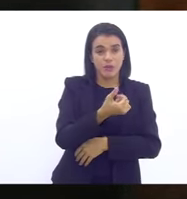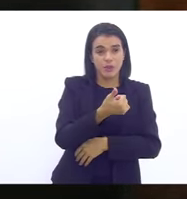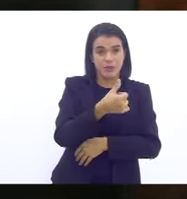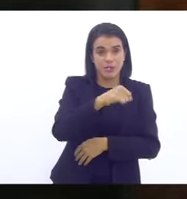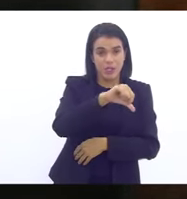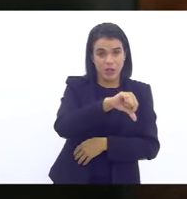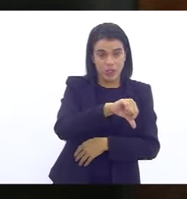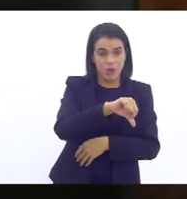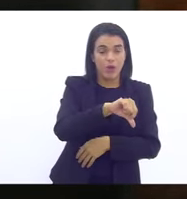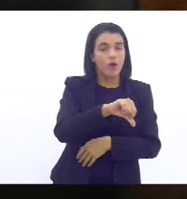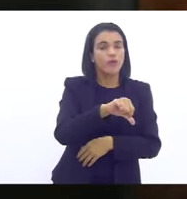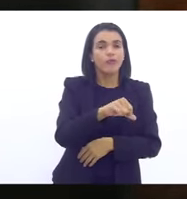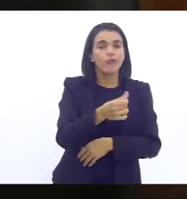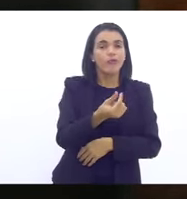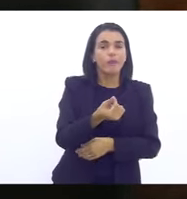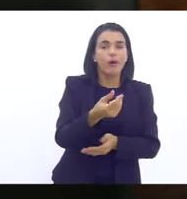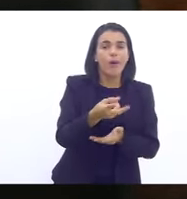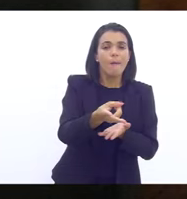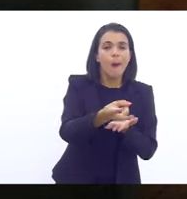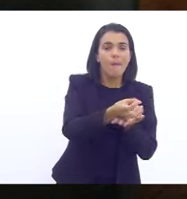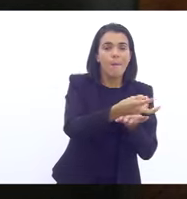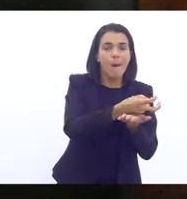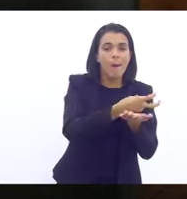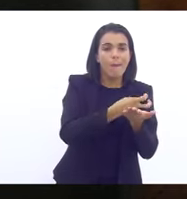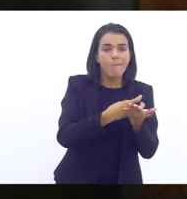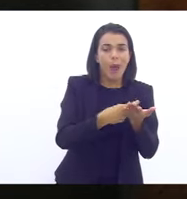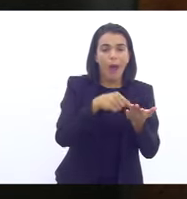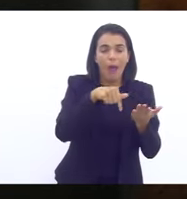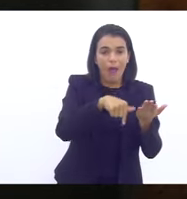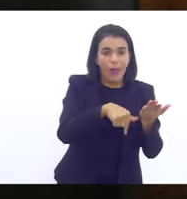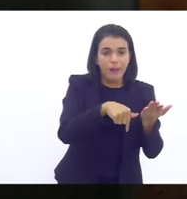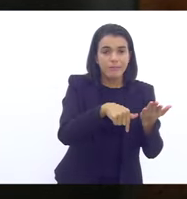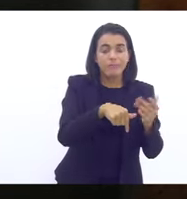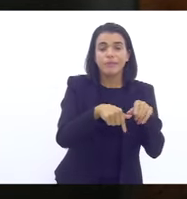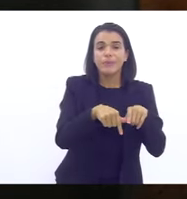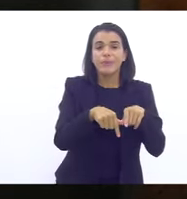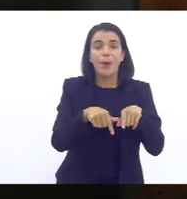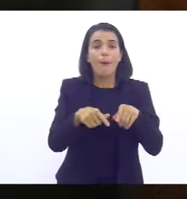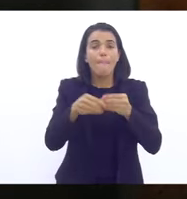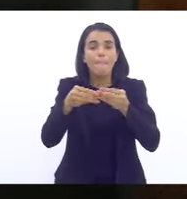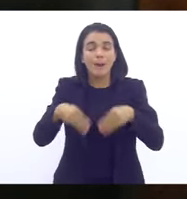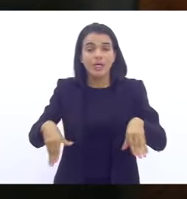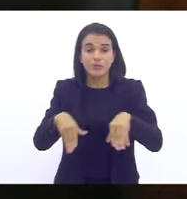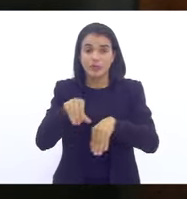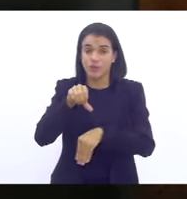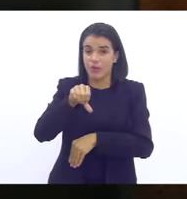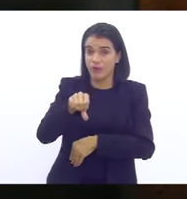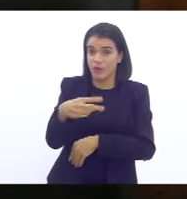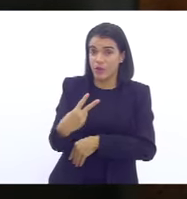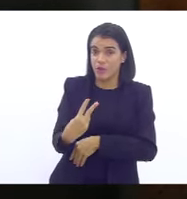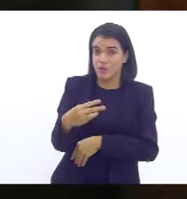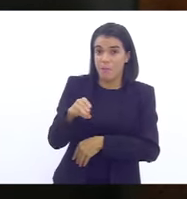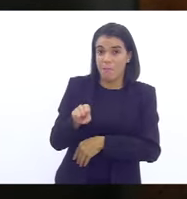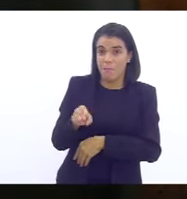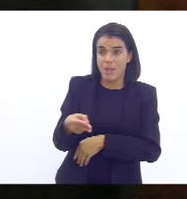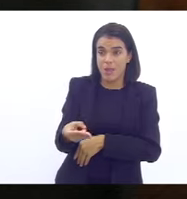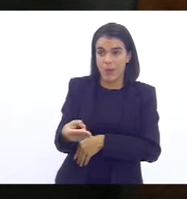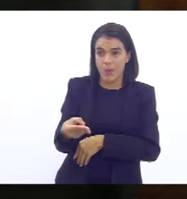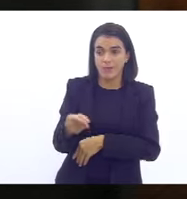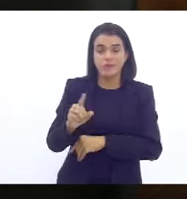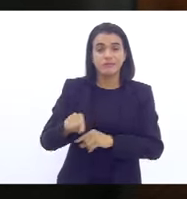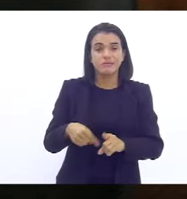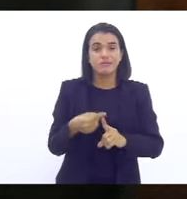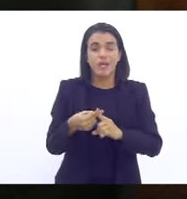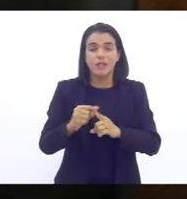2019 de um lucro pequeno para um prejuízo de 92 milhões. Esse prejuízo ele vem acompanhado